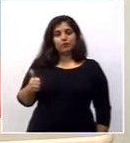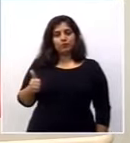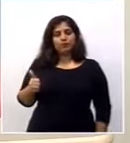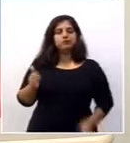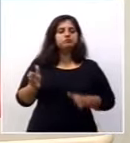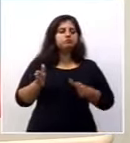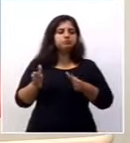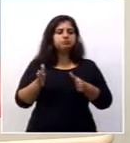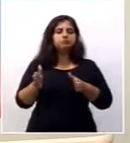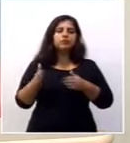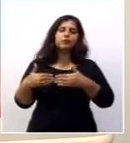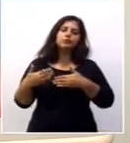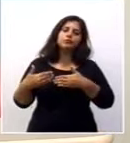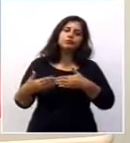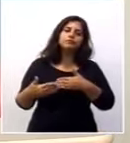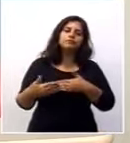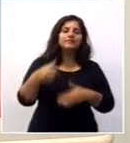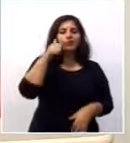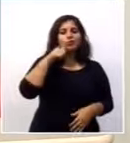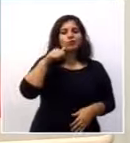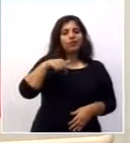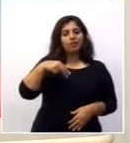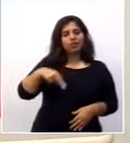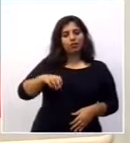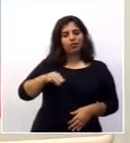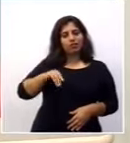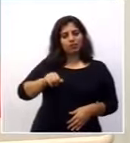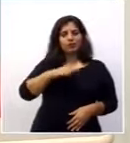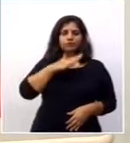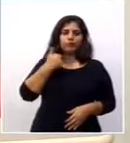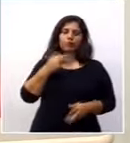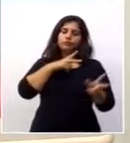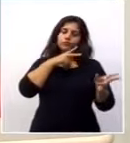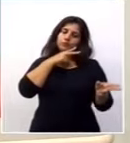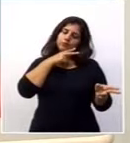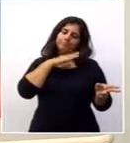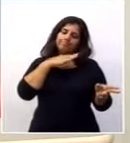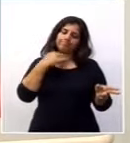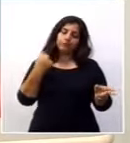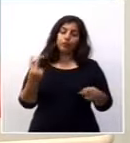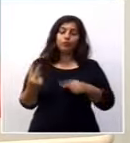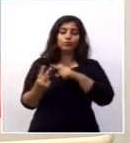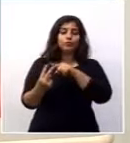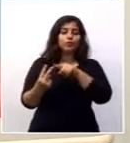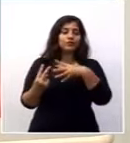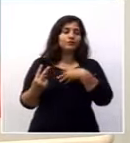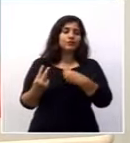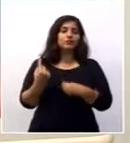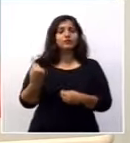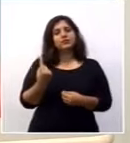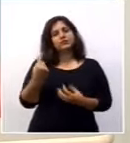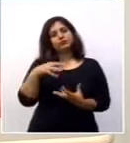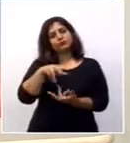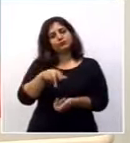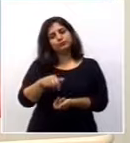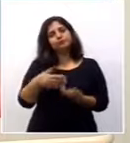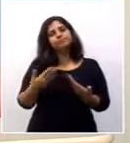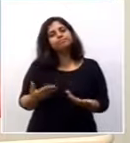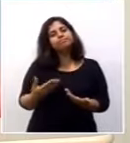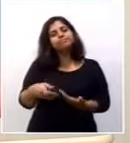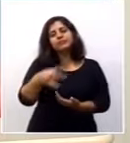período, infelizmente, Noêmia acabou falecendo enquanto dormia e os dois ficaram sozinhos no mundo.